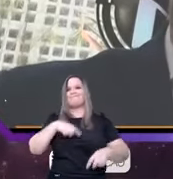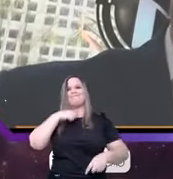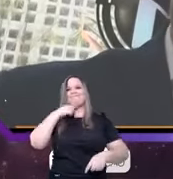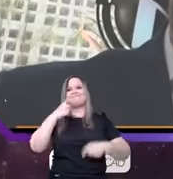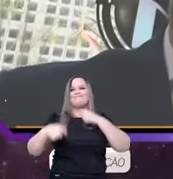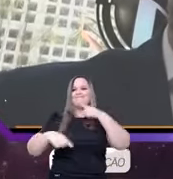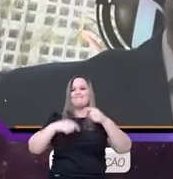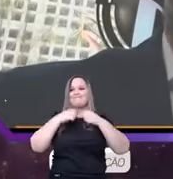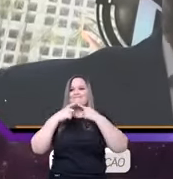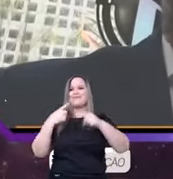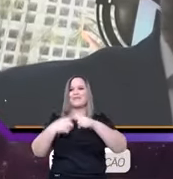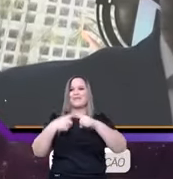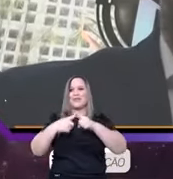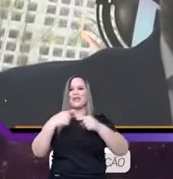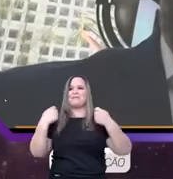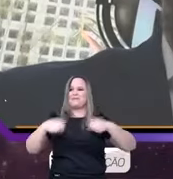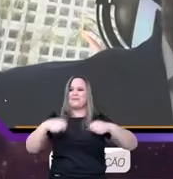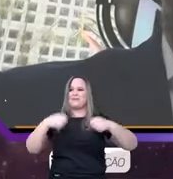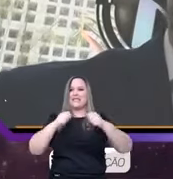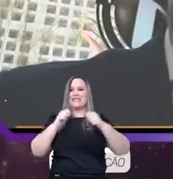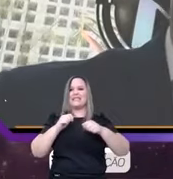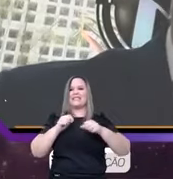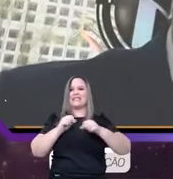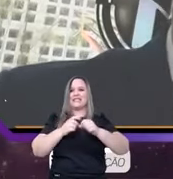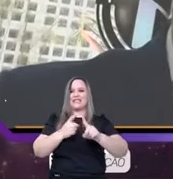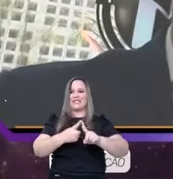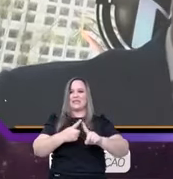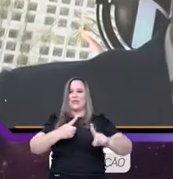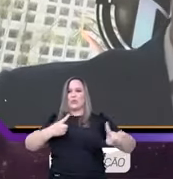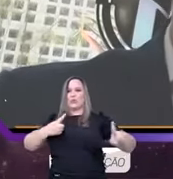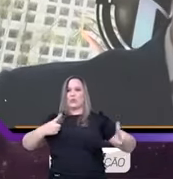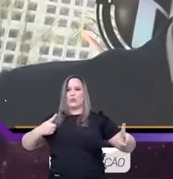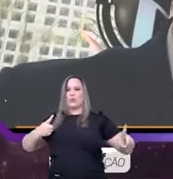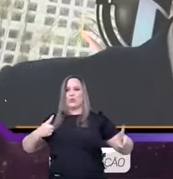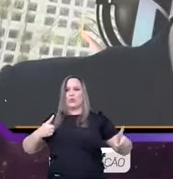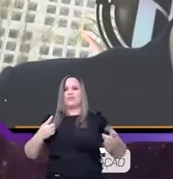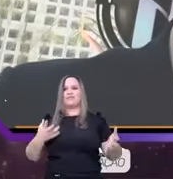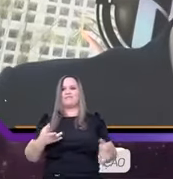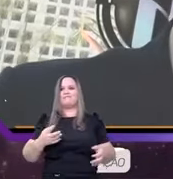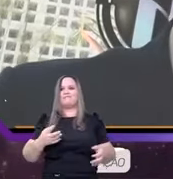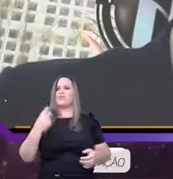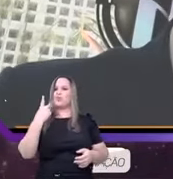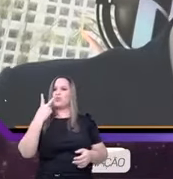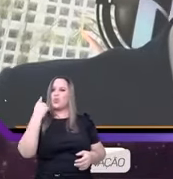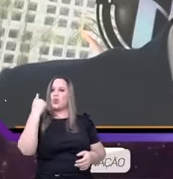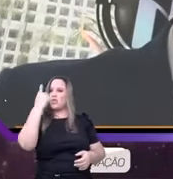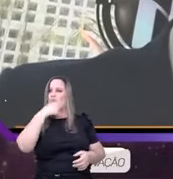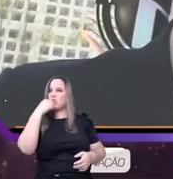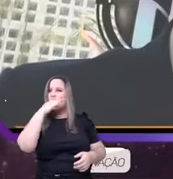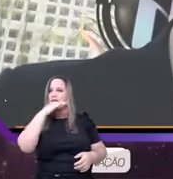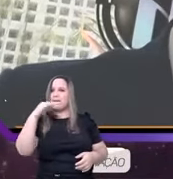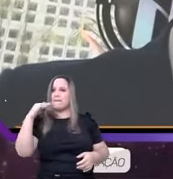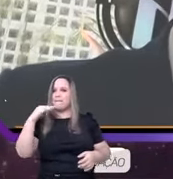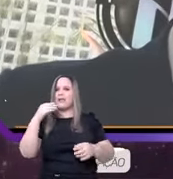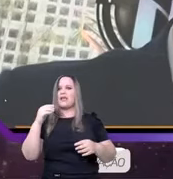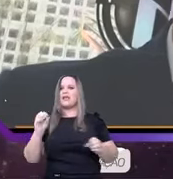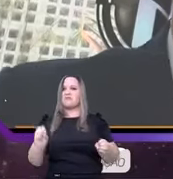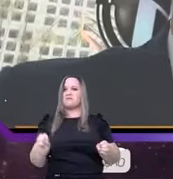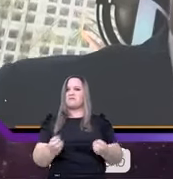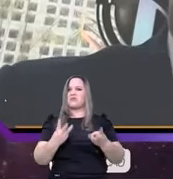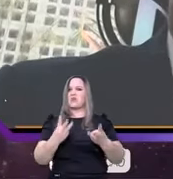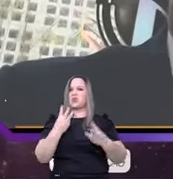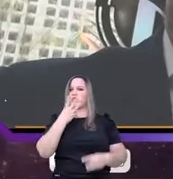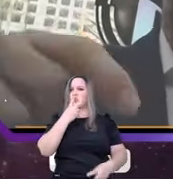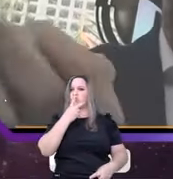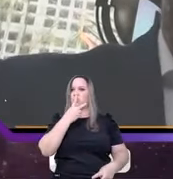cadeira e tudo mais, talvez não nos permitiria chegar a 2 horas e meia de evento com quase 200 pessoas